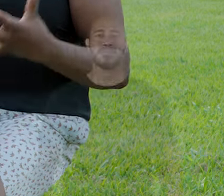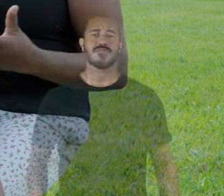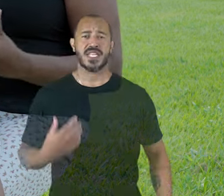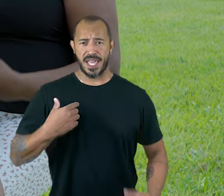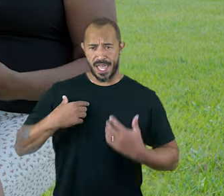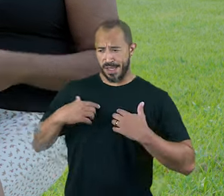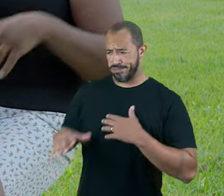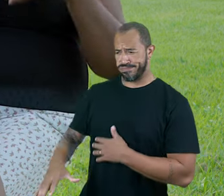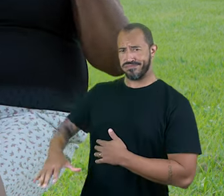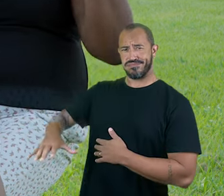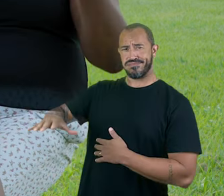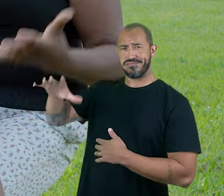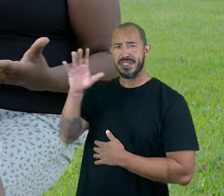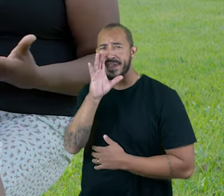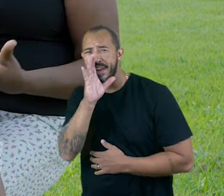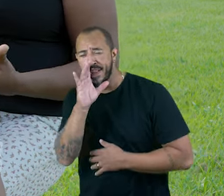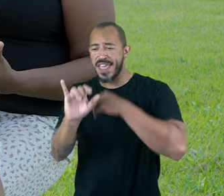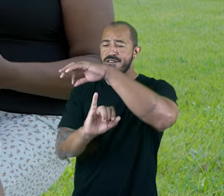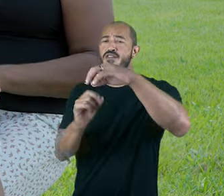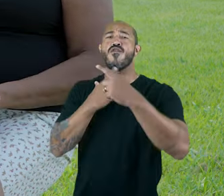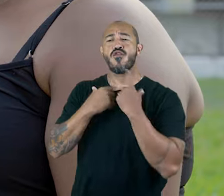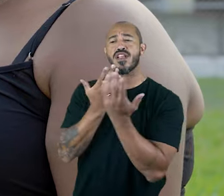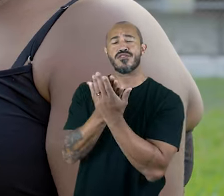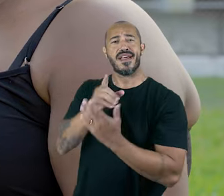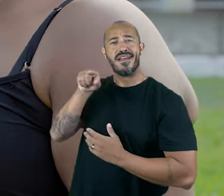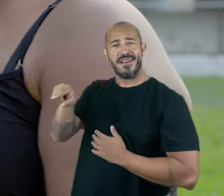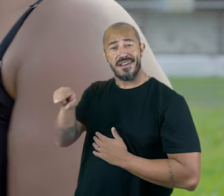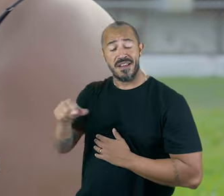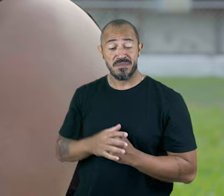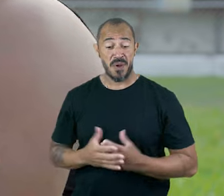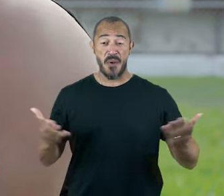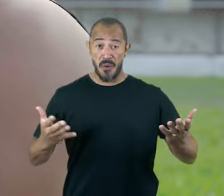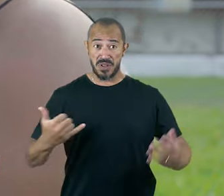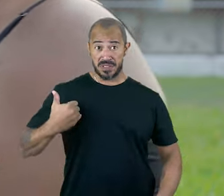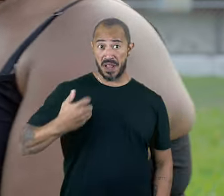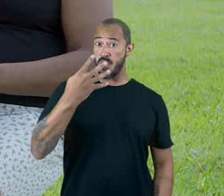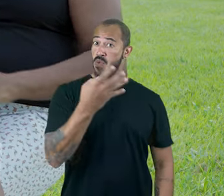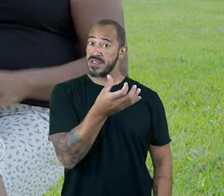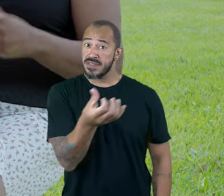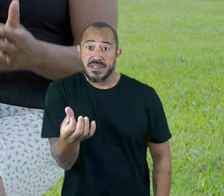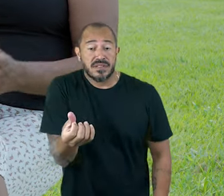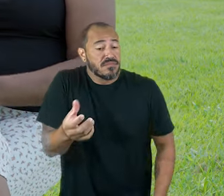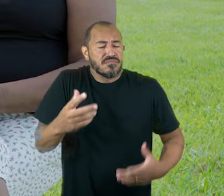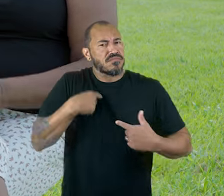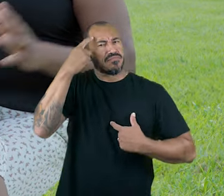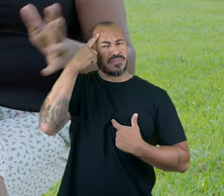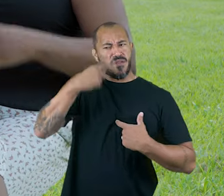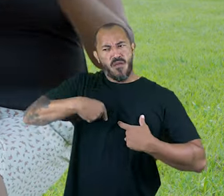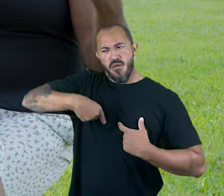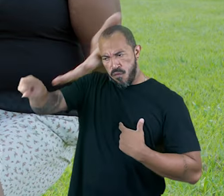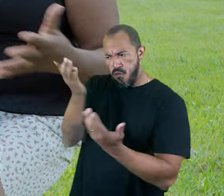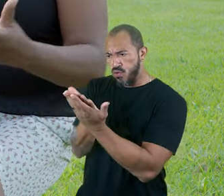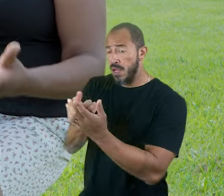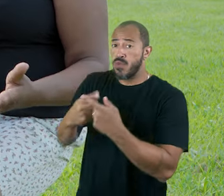Eu cresci vendo o IFES e, assim, eu tinha vontade de estudar no IFES. Então, hoje mesmo, 46 anos, né, eu falei, não, eu vou me arriscar, né? Sonho